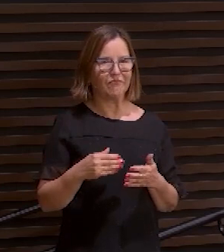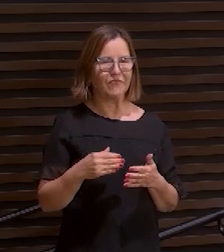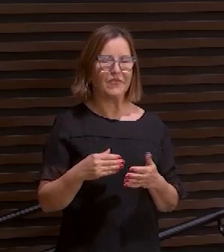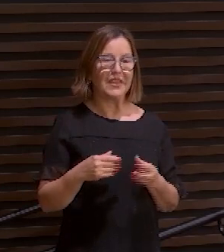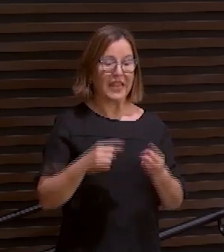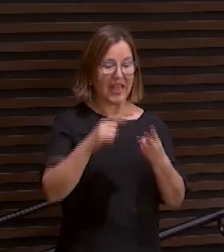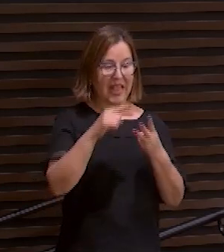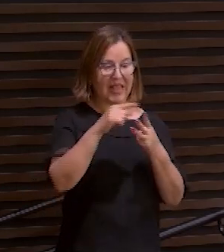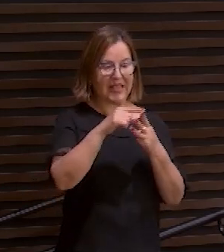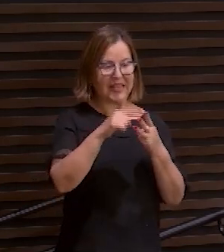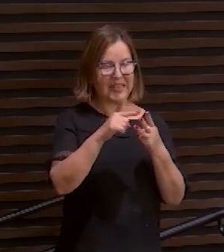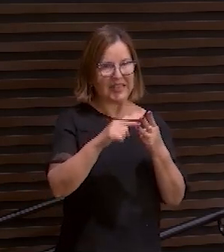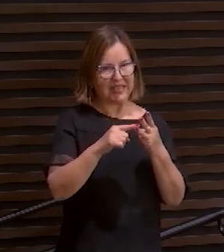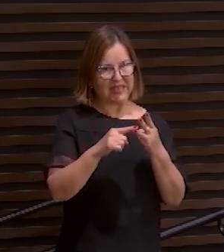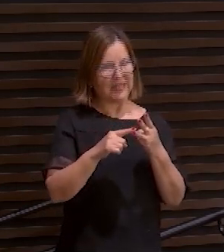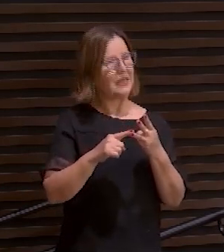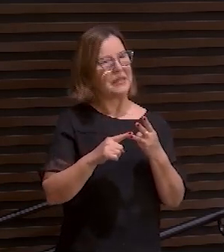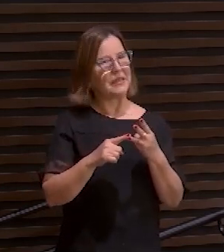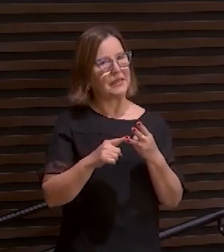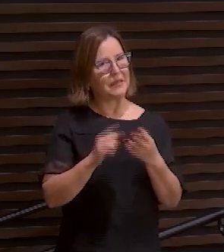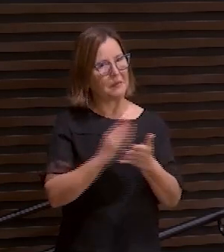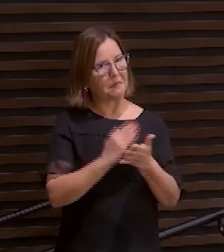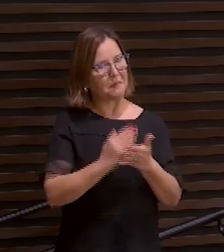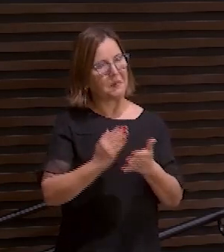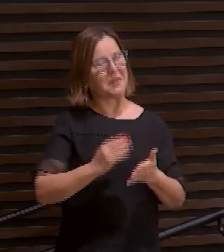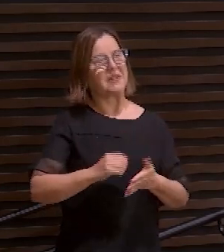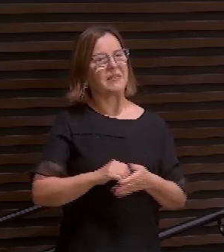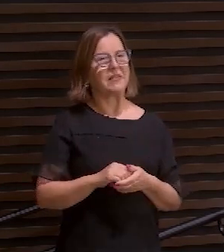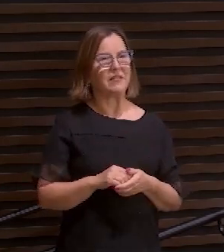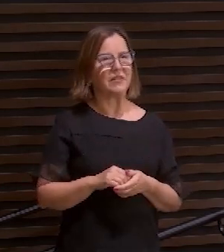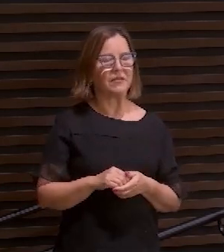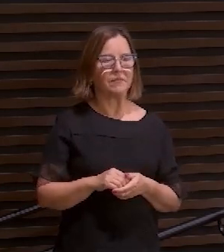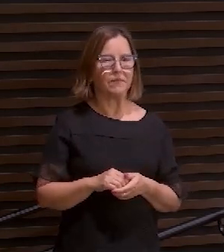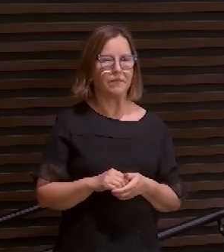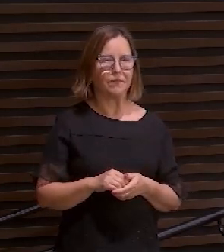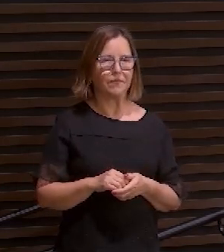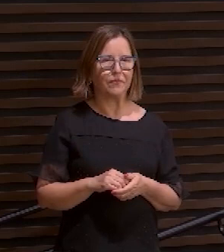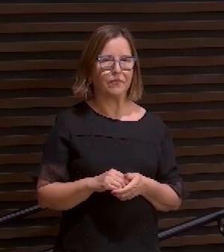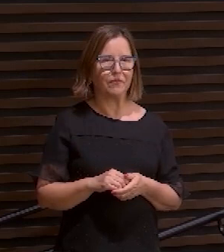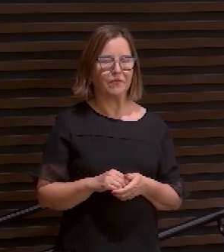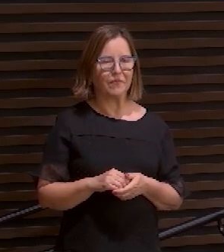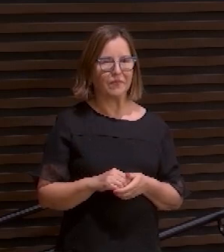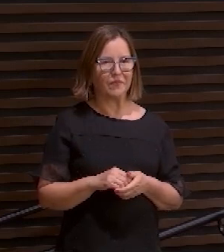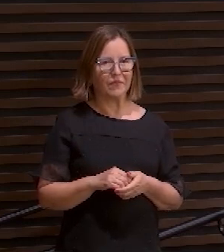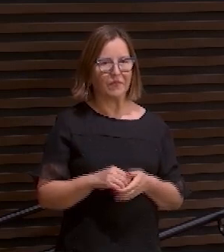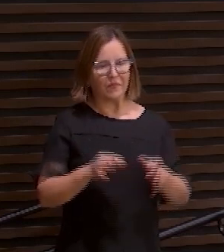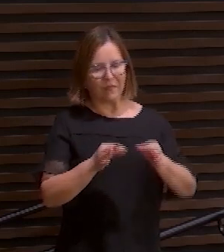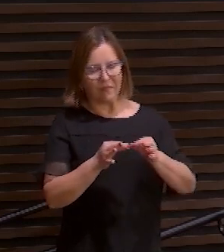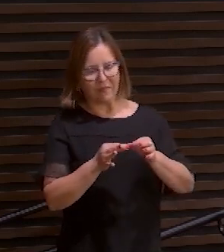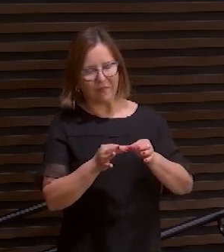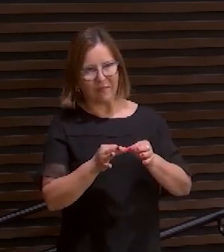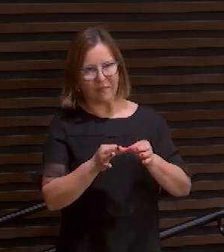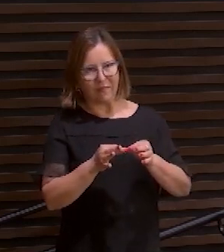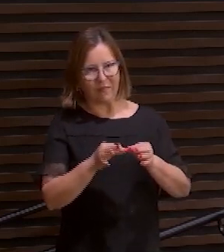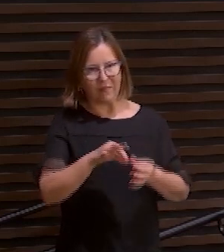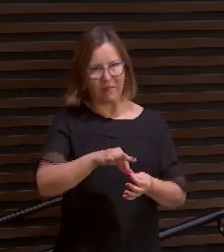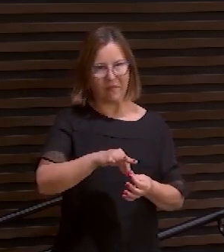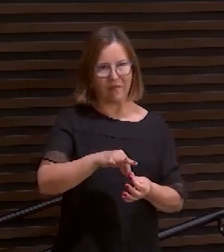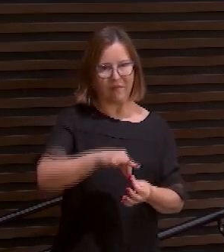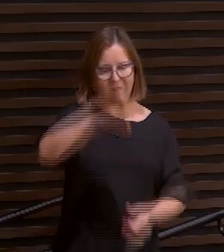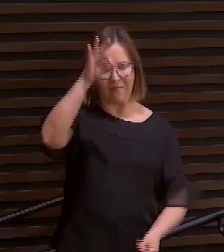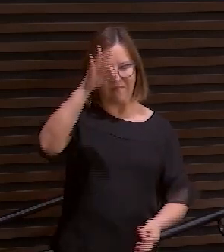Toda a mente dele é comprimento, altura e largura.